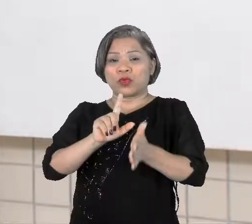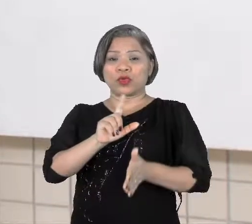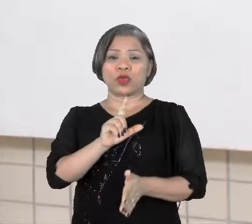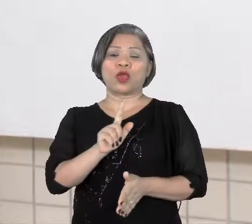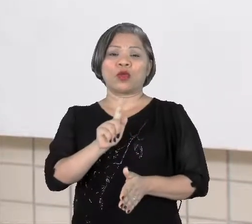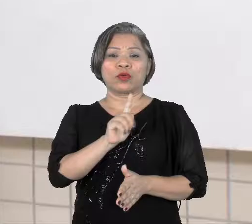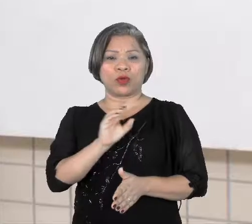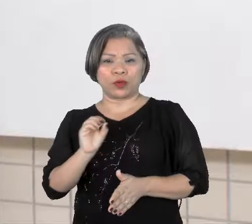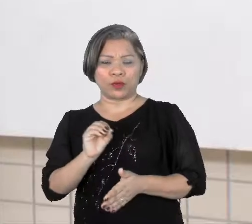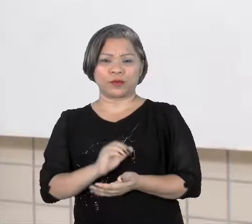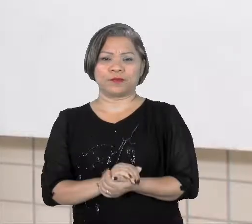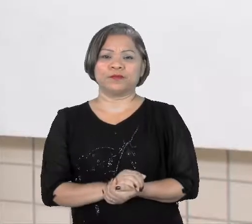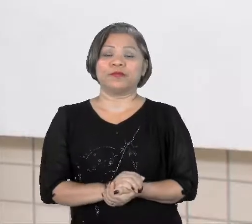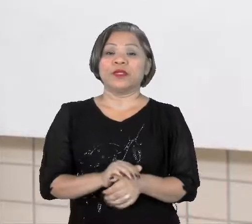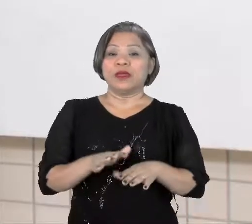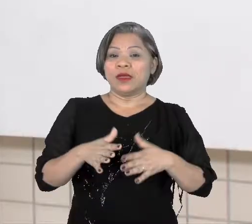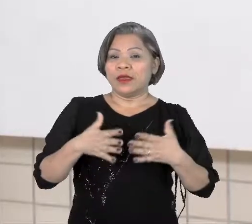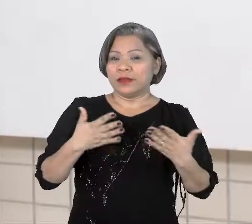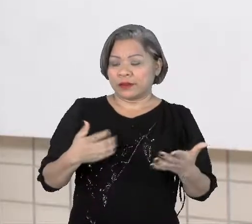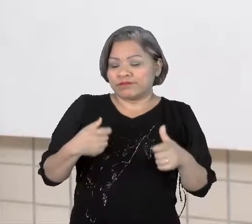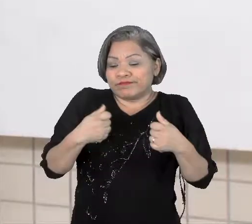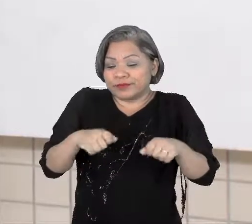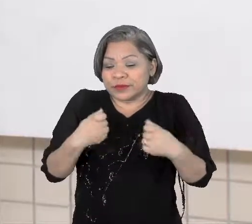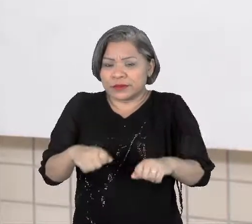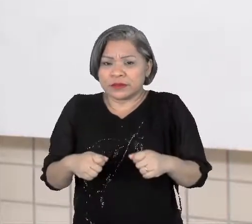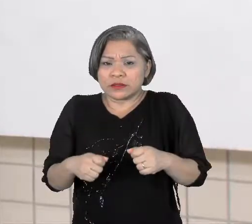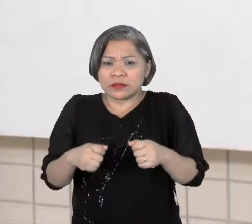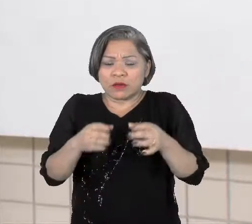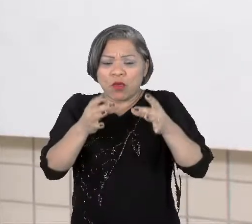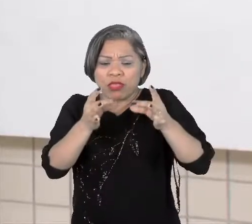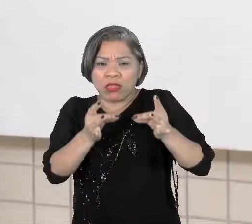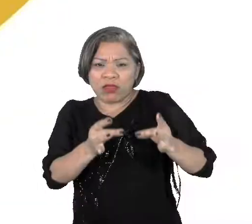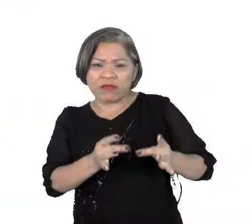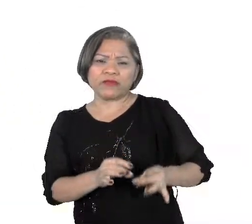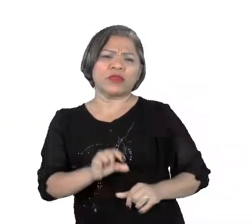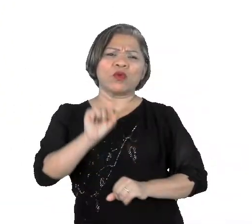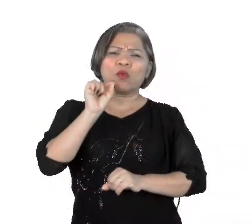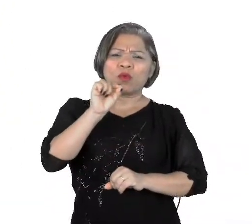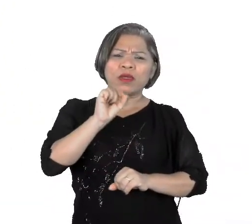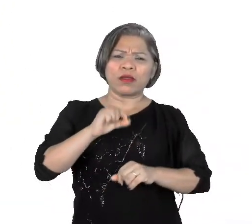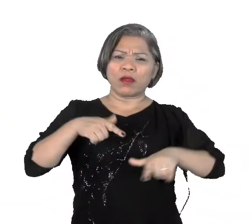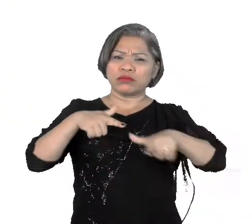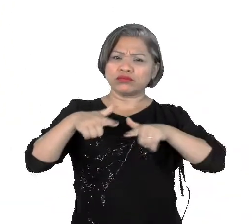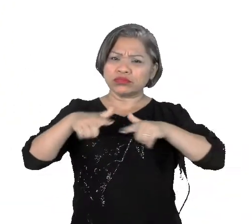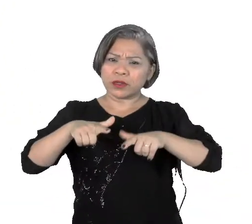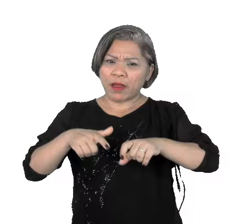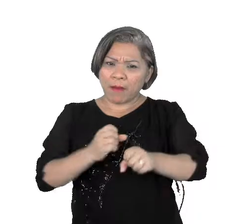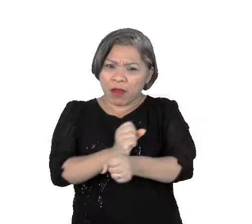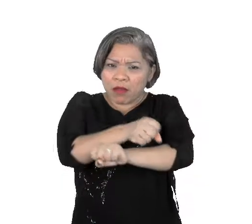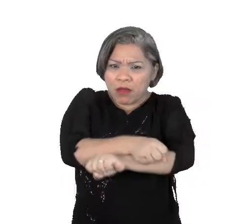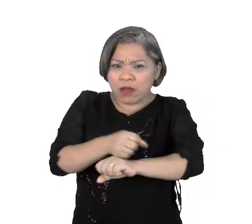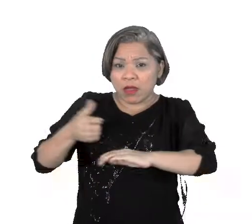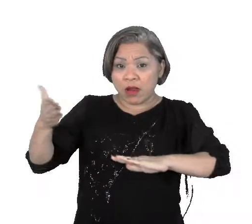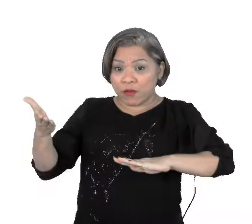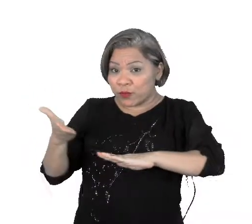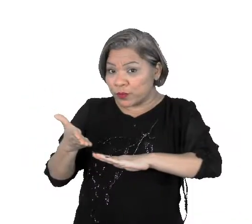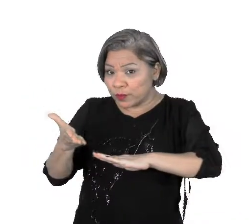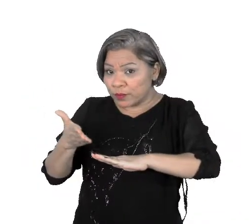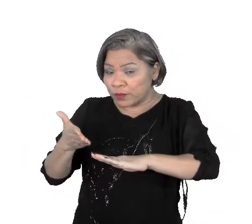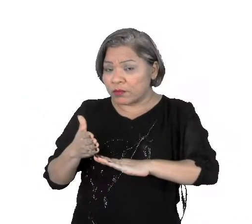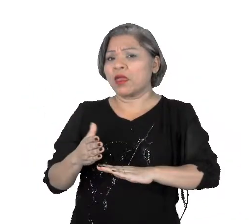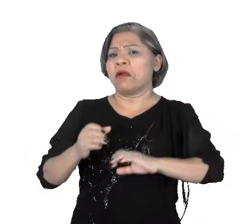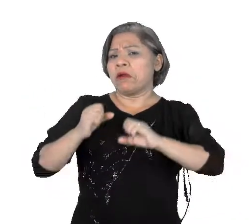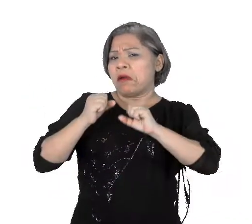devemos definir o que seria esse trabalho escravo contemporâneo. O trabalho escravo contemporâneo ele pode ser visto como uma